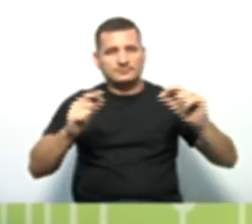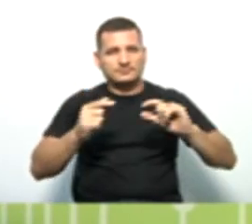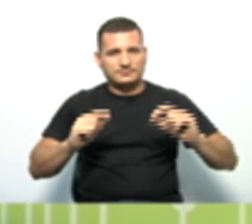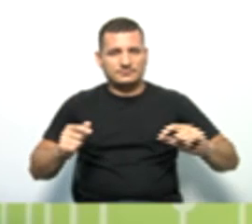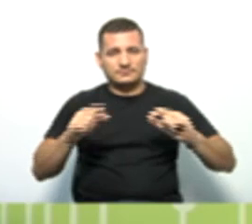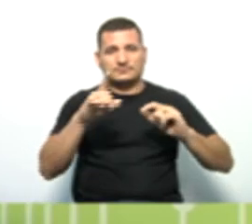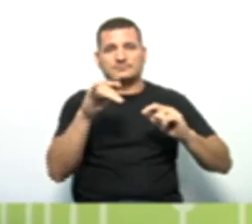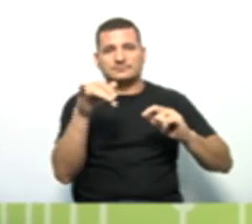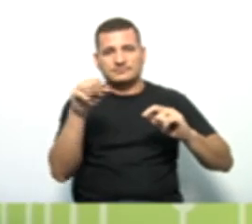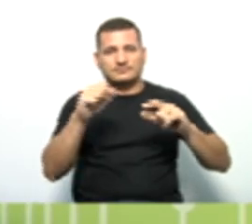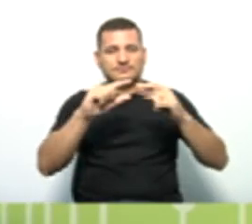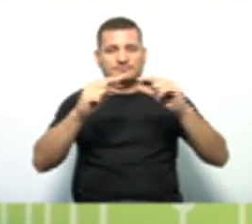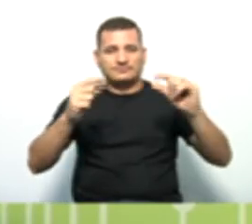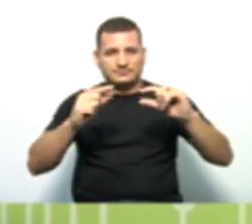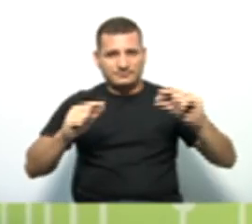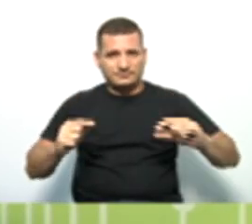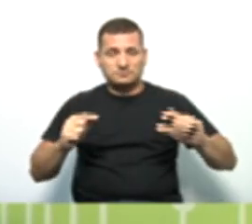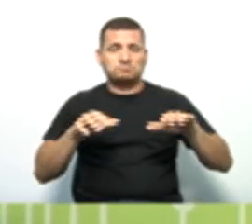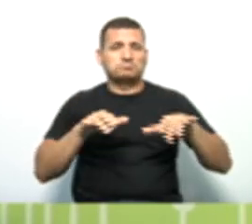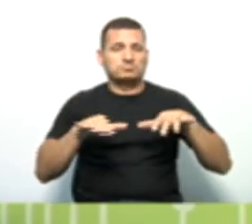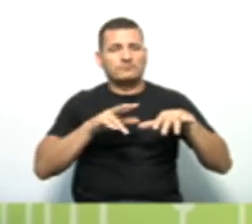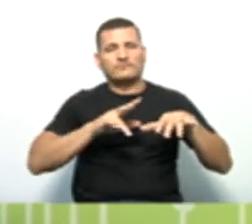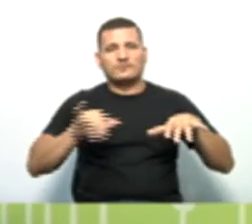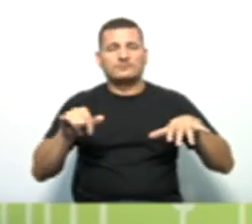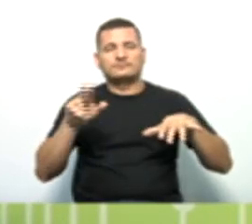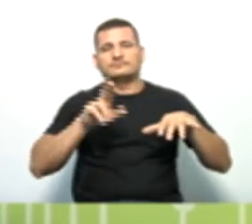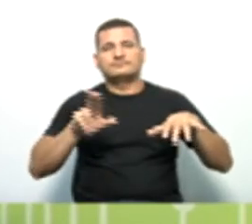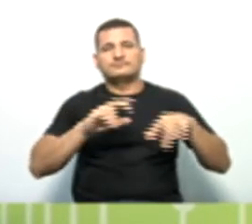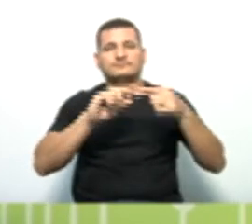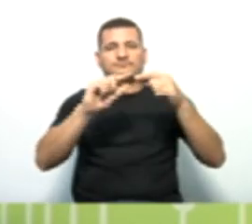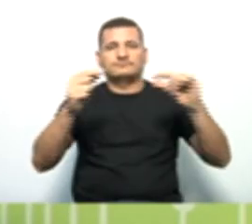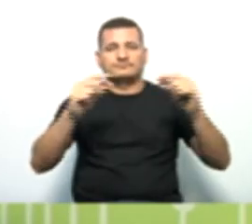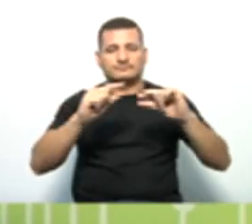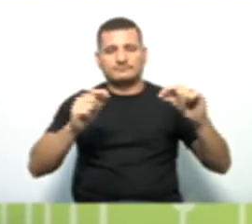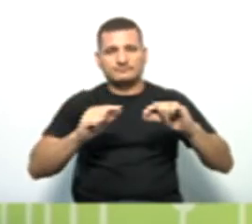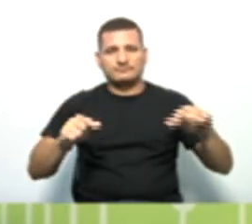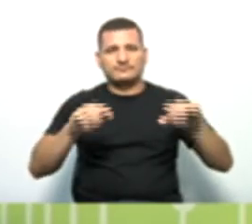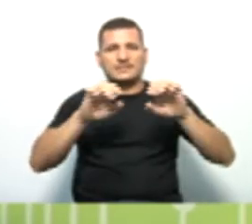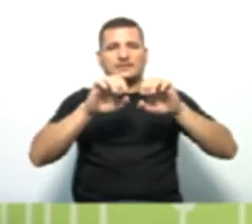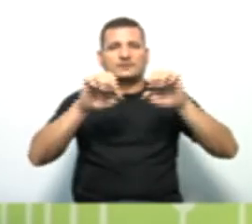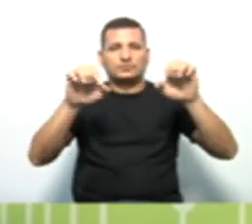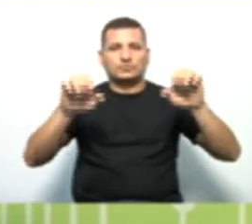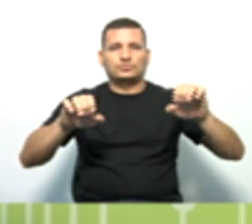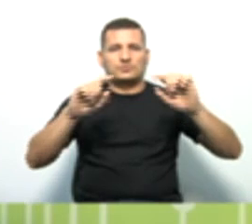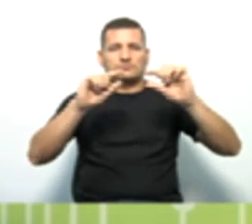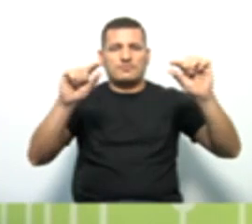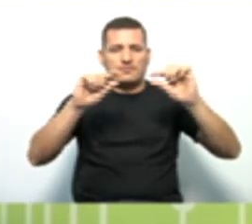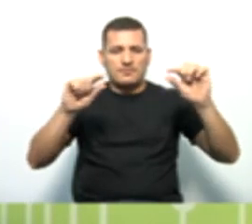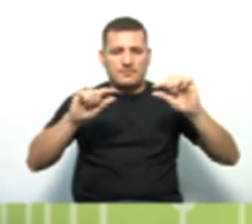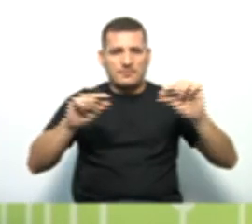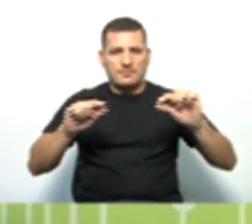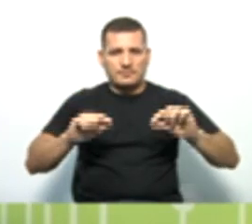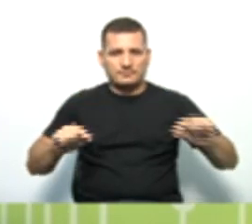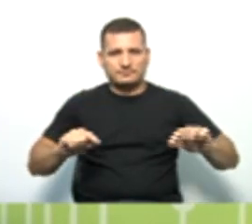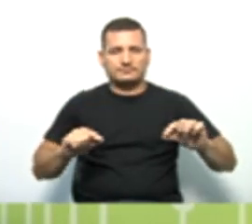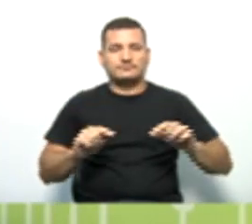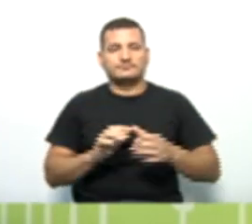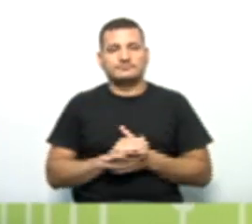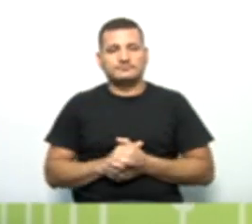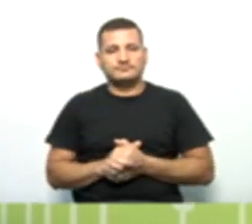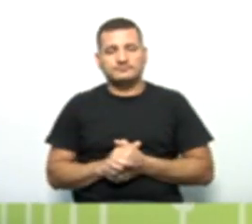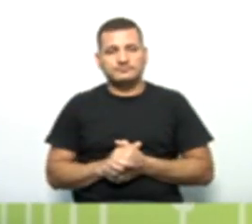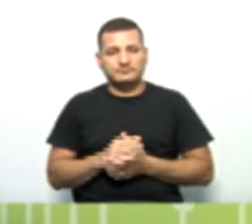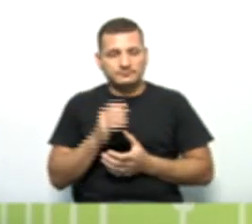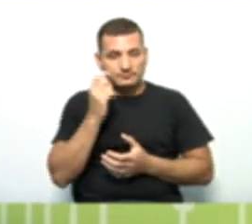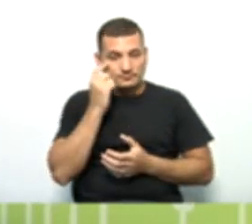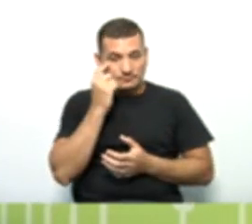quando ele vai desenvolver os sistemas, ele vai utilizar essas estruturas de dados à vontade. Entenderam? Então vamos voltar à nossa matéria?